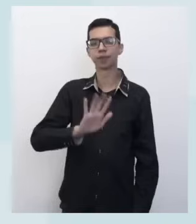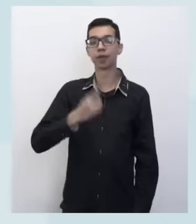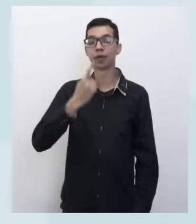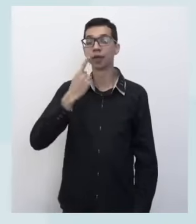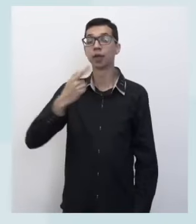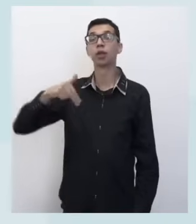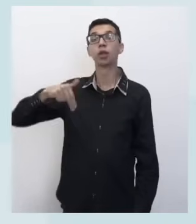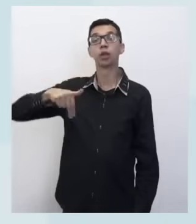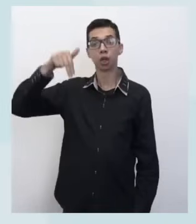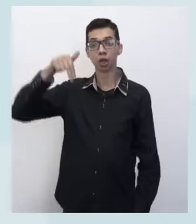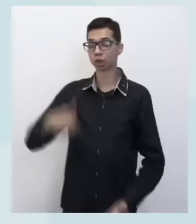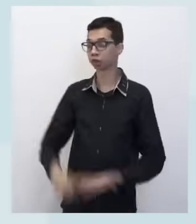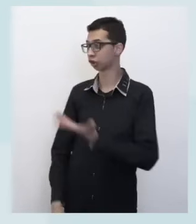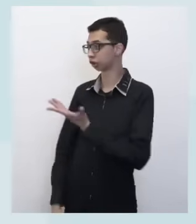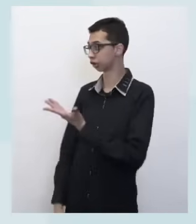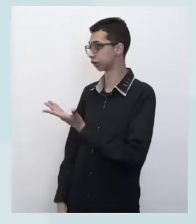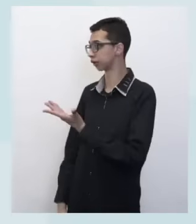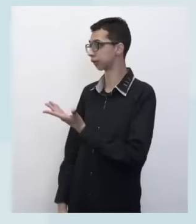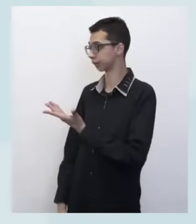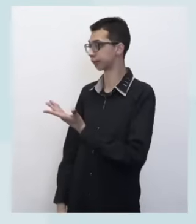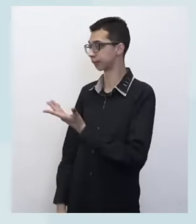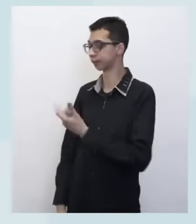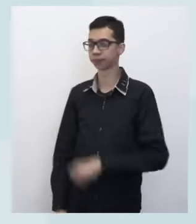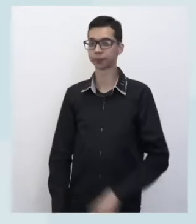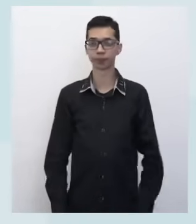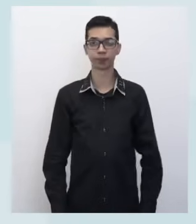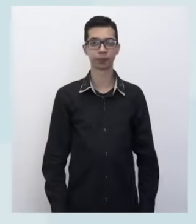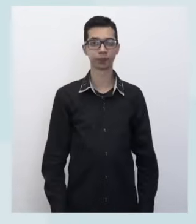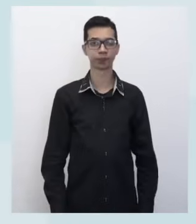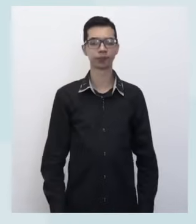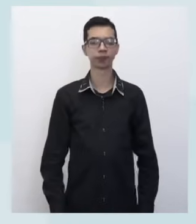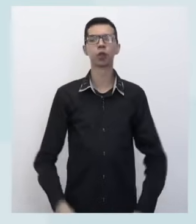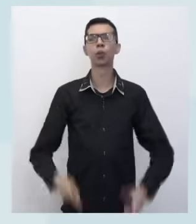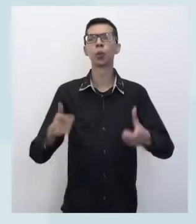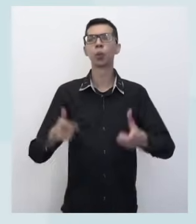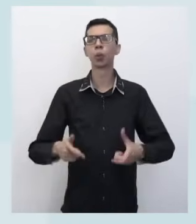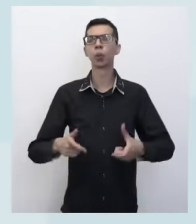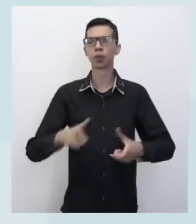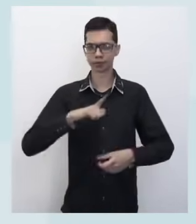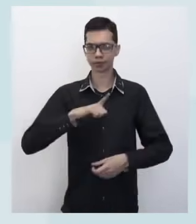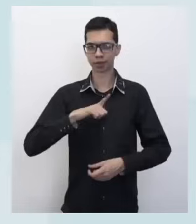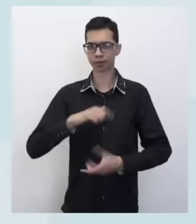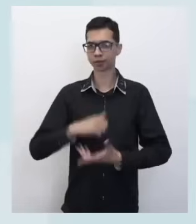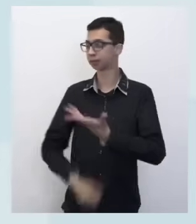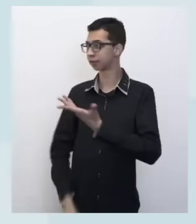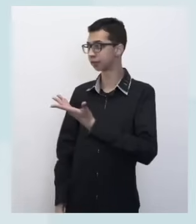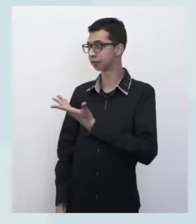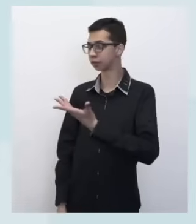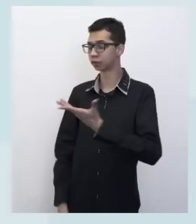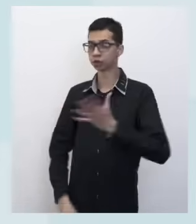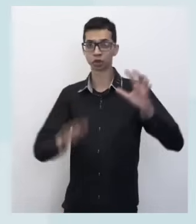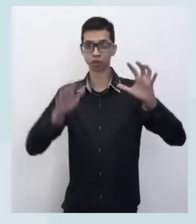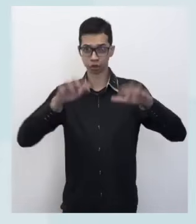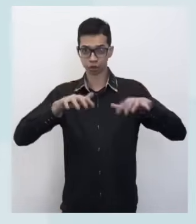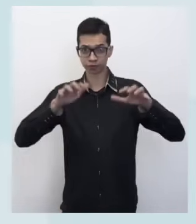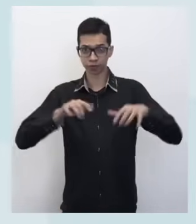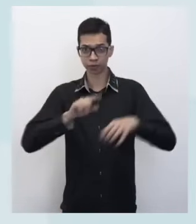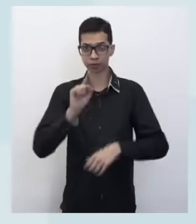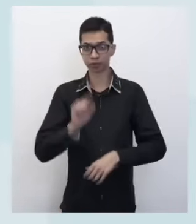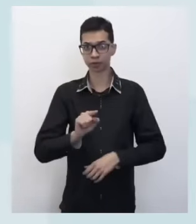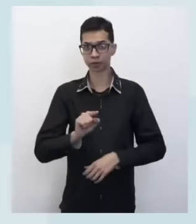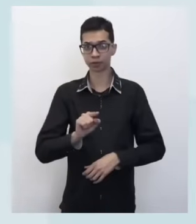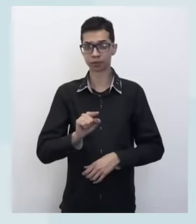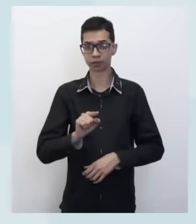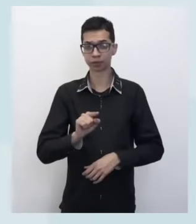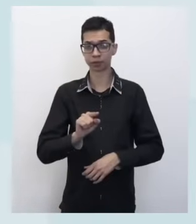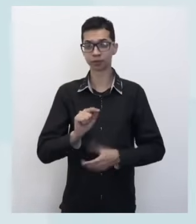do país. Tem alguma região aí que tem chances de chuva? Será